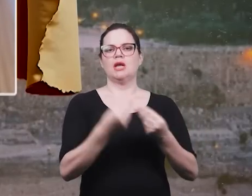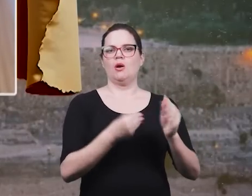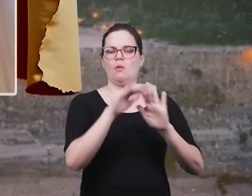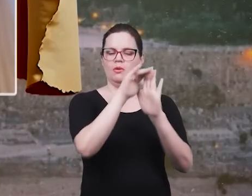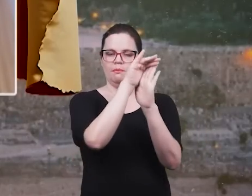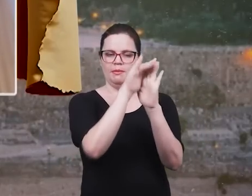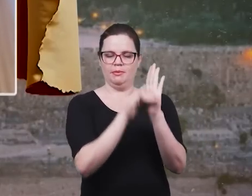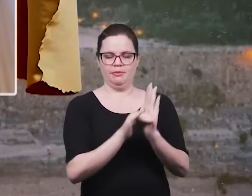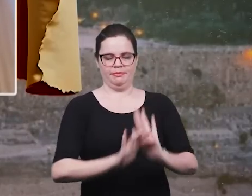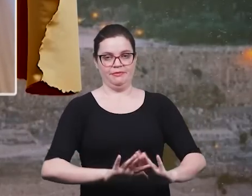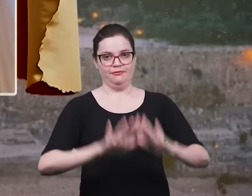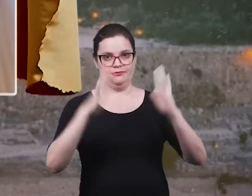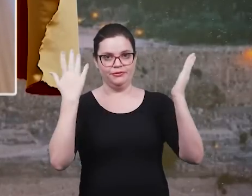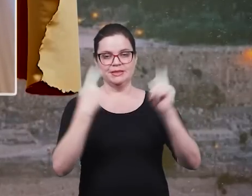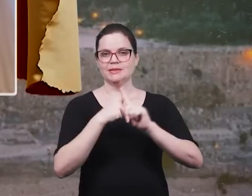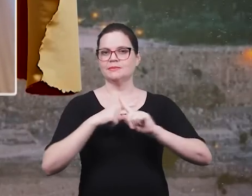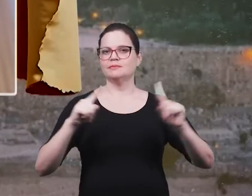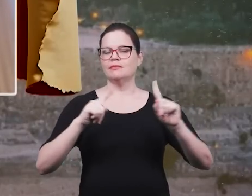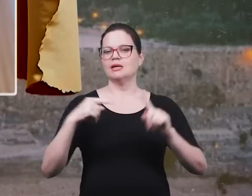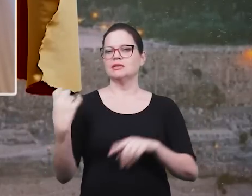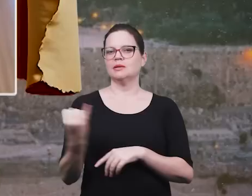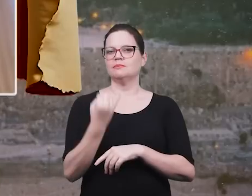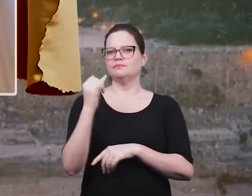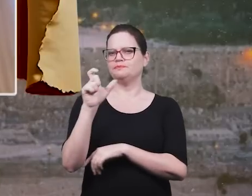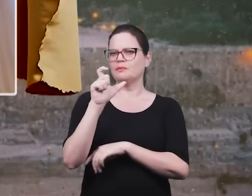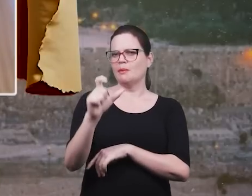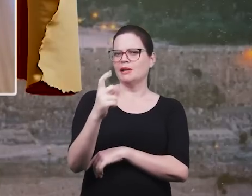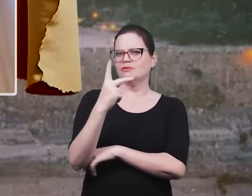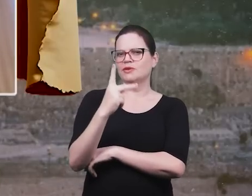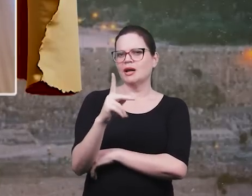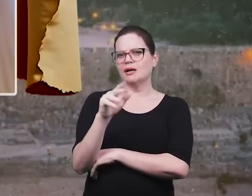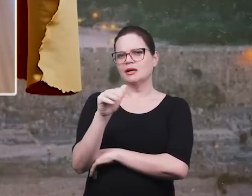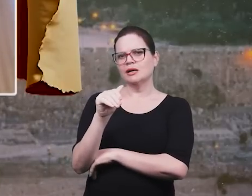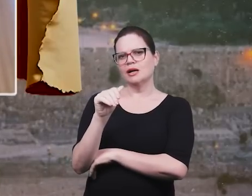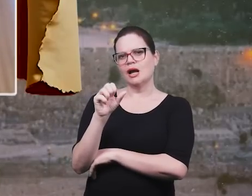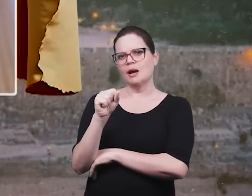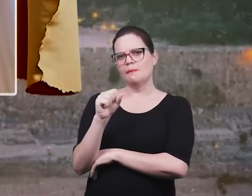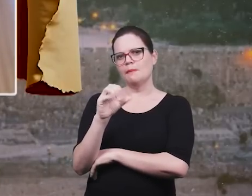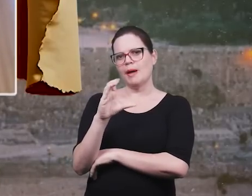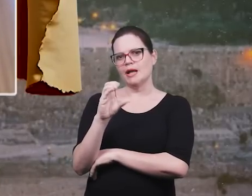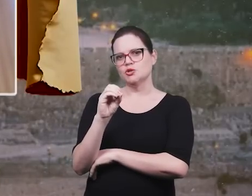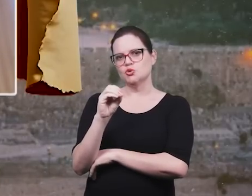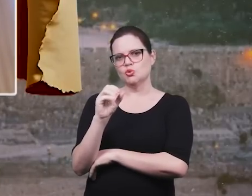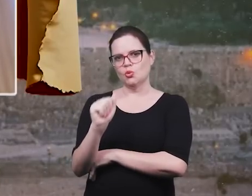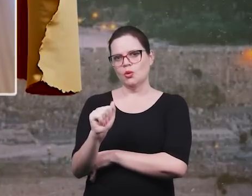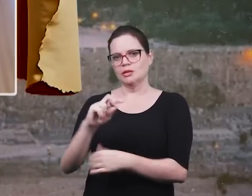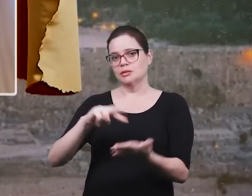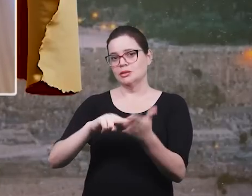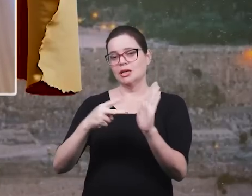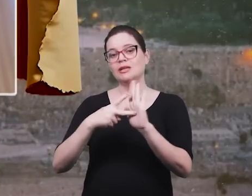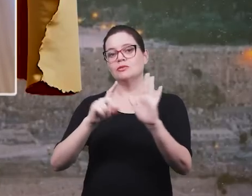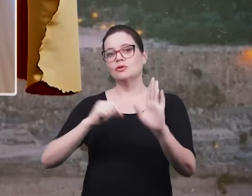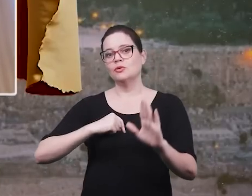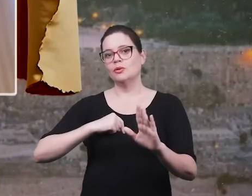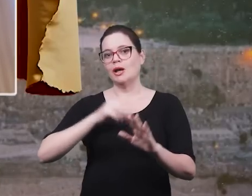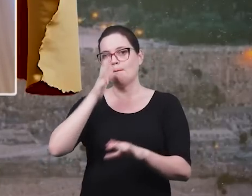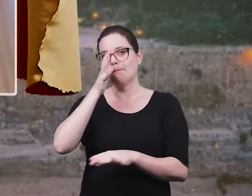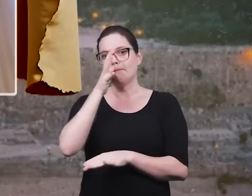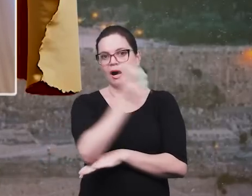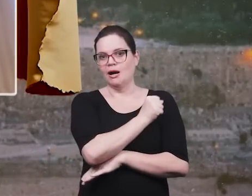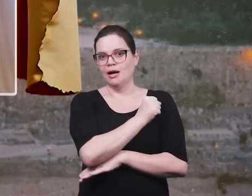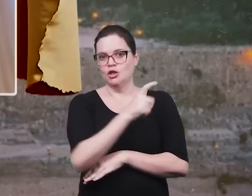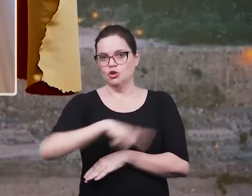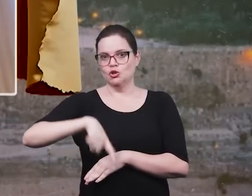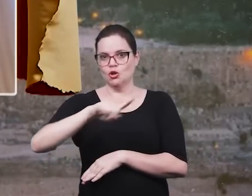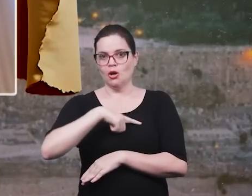importante para nós é que a palavra Páscoa ela está ligada a um grande livramento da morte dos